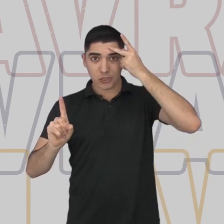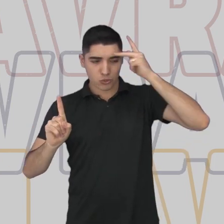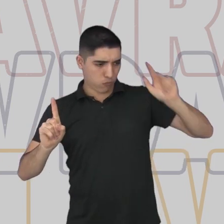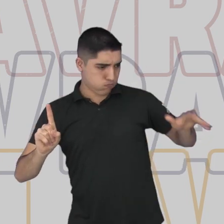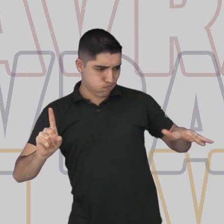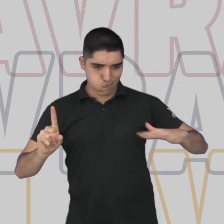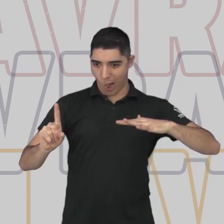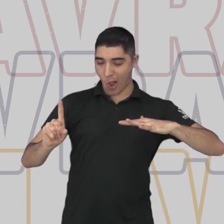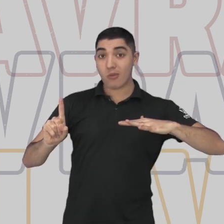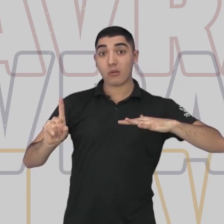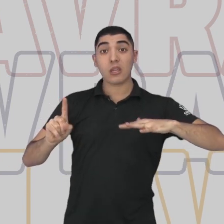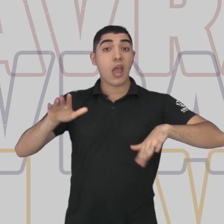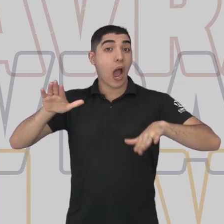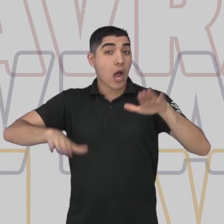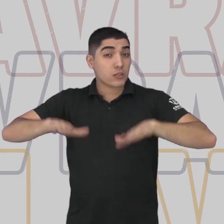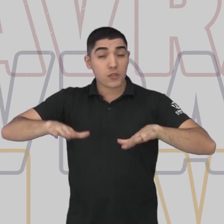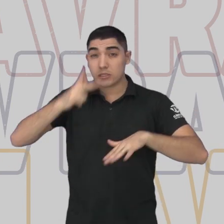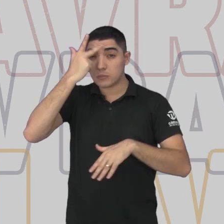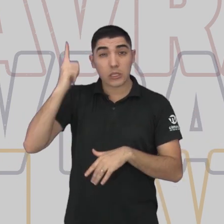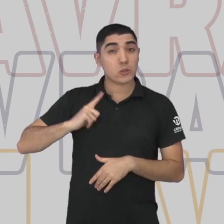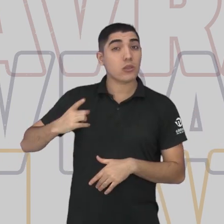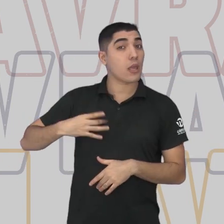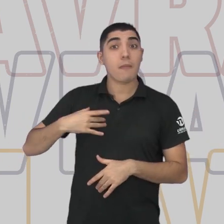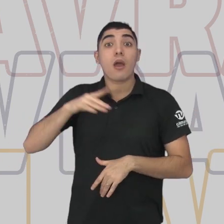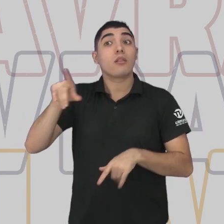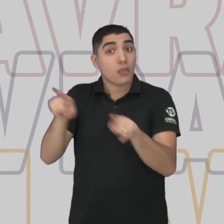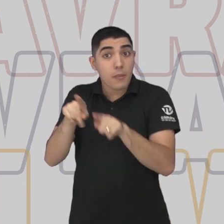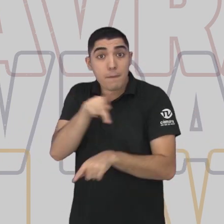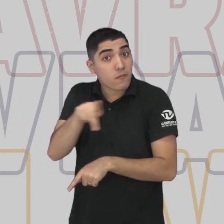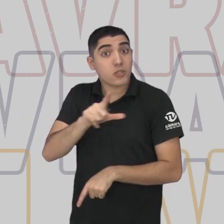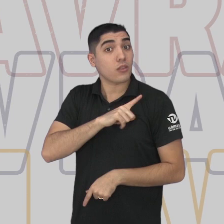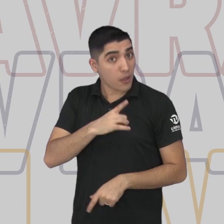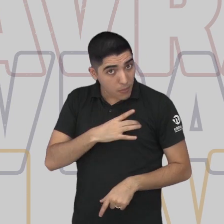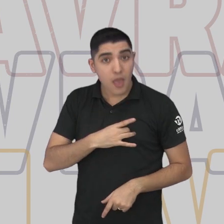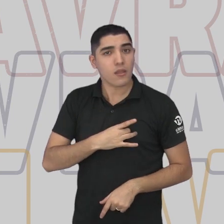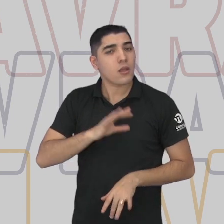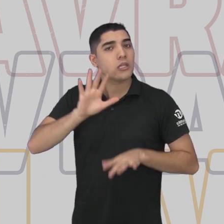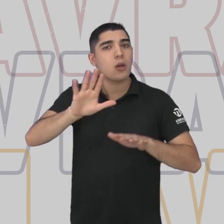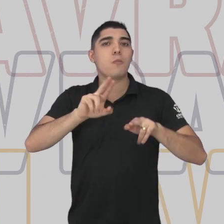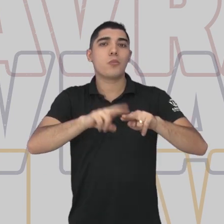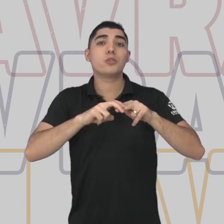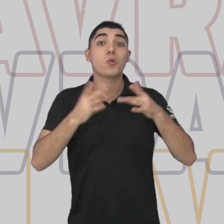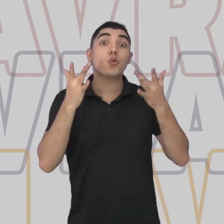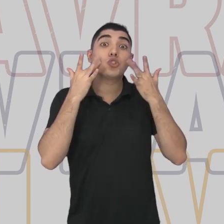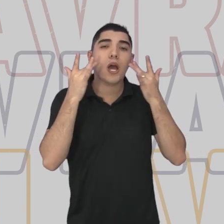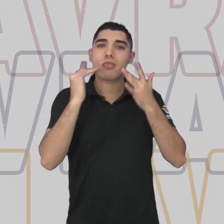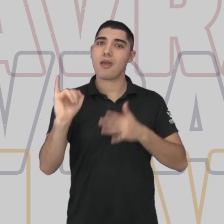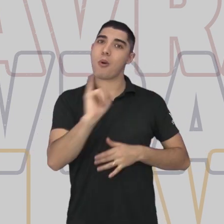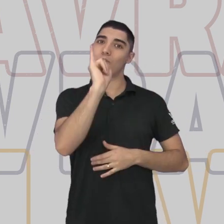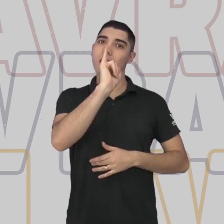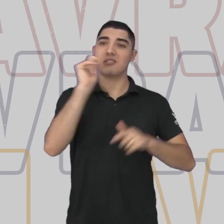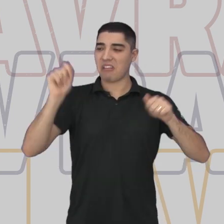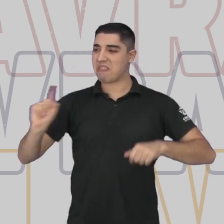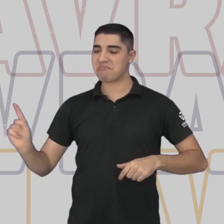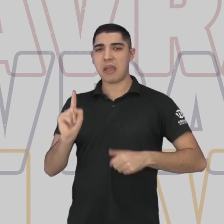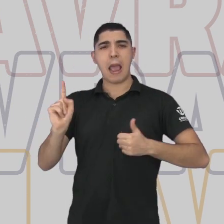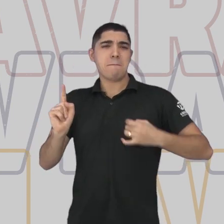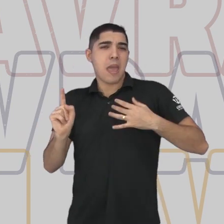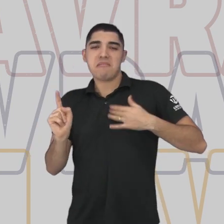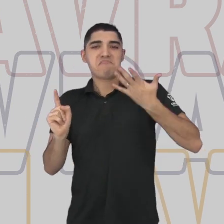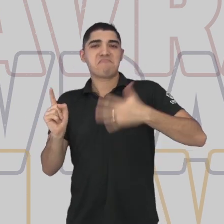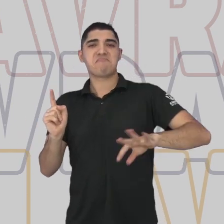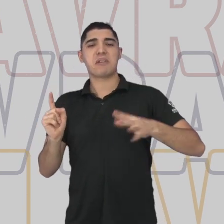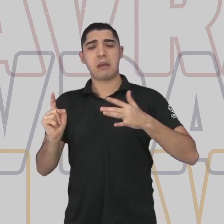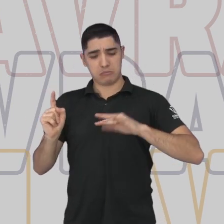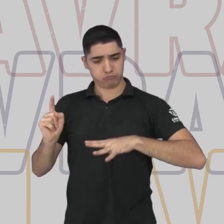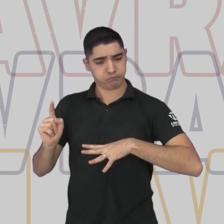tanto medo, né? E, às vezes, professores têm medo de falar em público, e o teatro é uma força muito grande isso. Depois, né, a